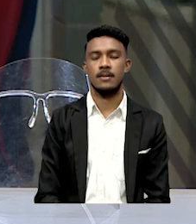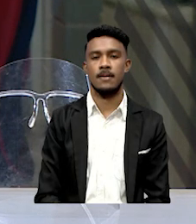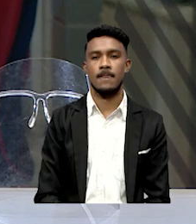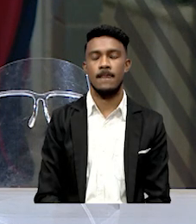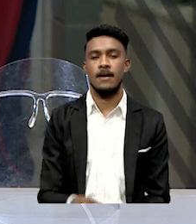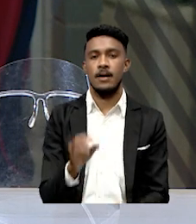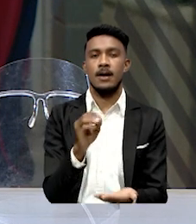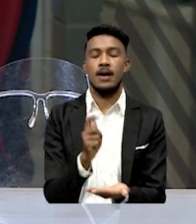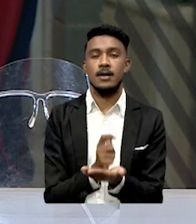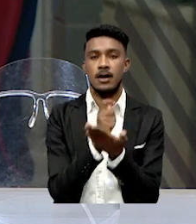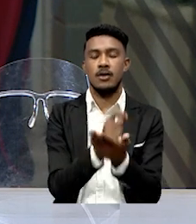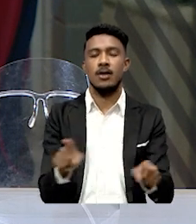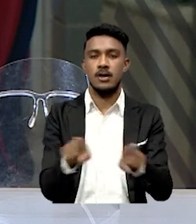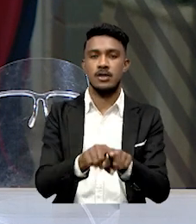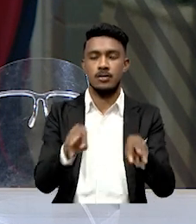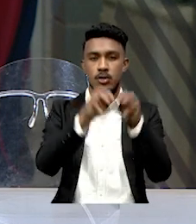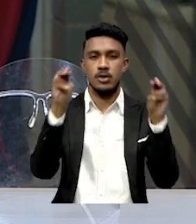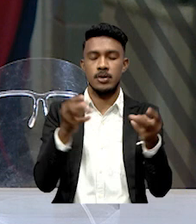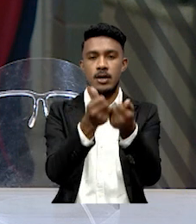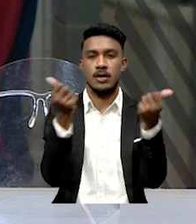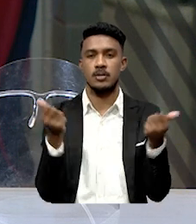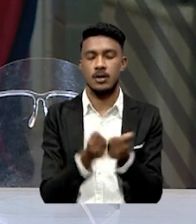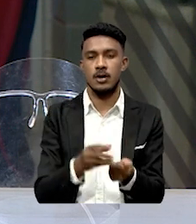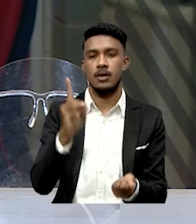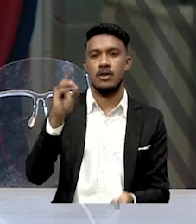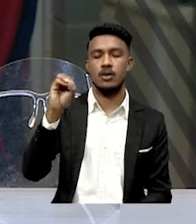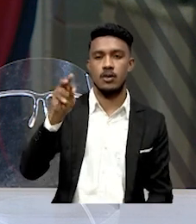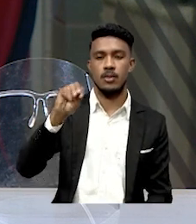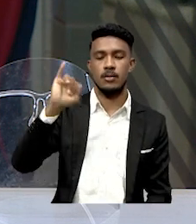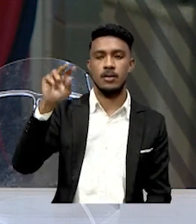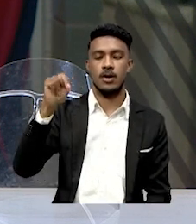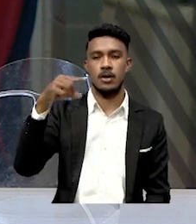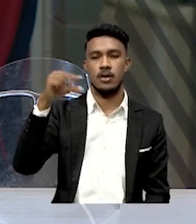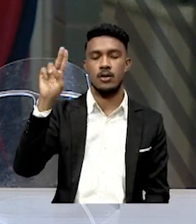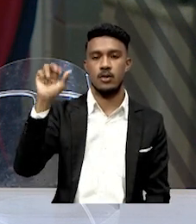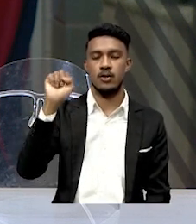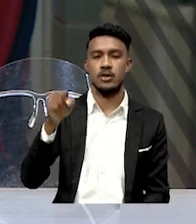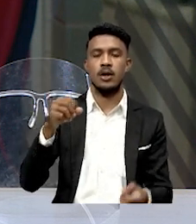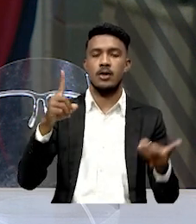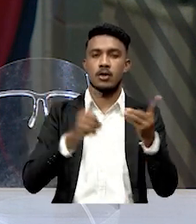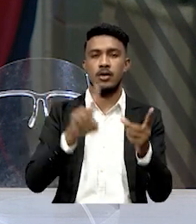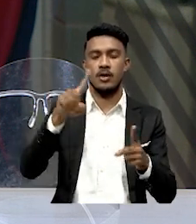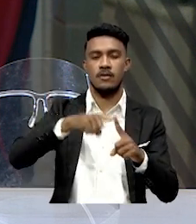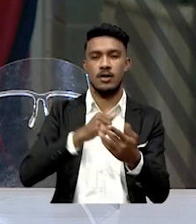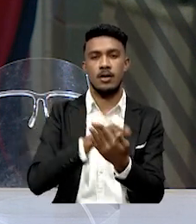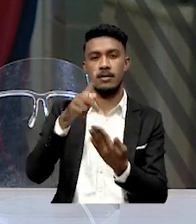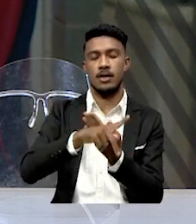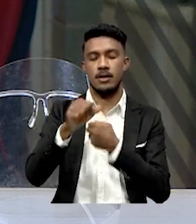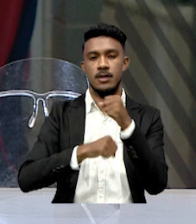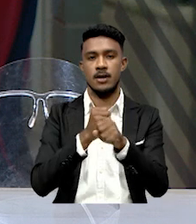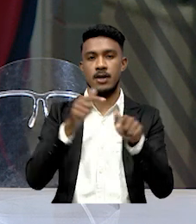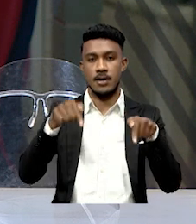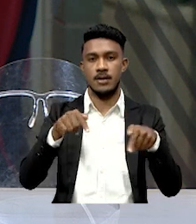Atau urus sai munisipiu honi administrador Domingo Suarez, hahu ia lorong ida fulang Abril tinang ne.